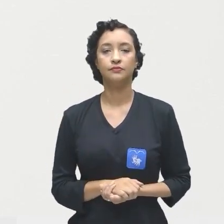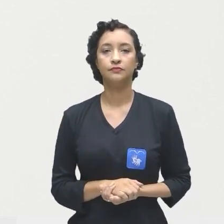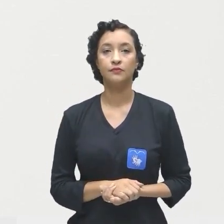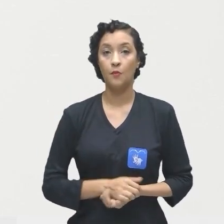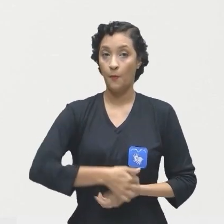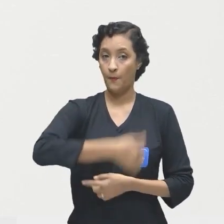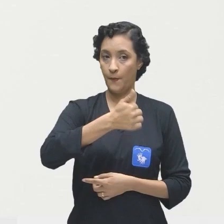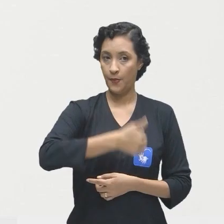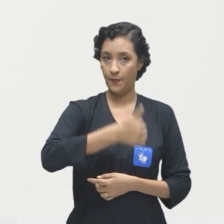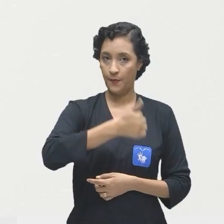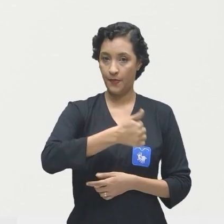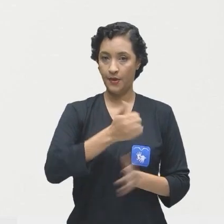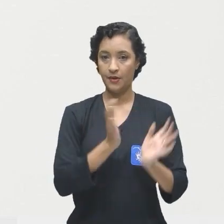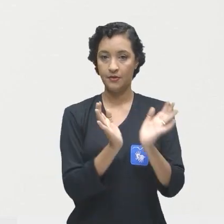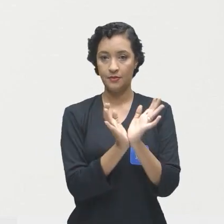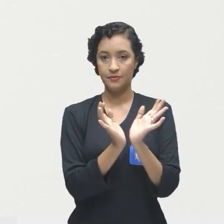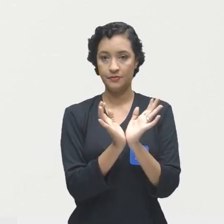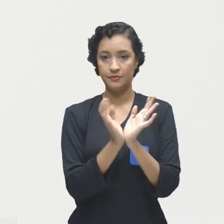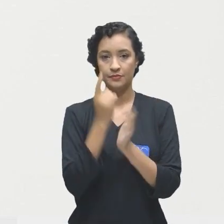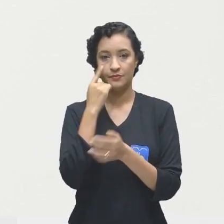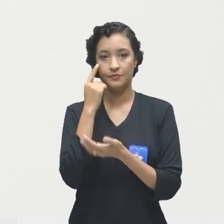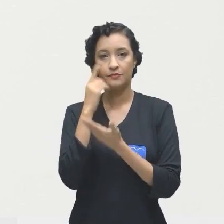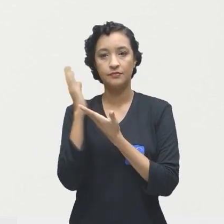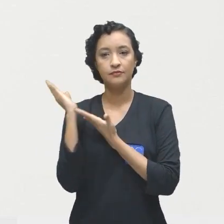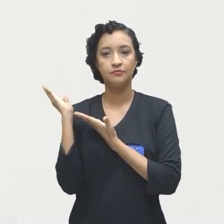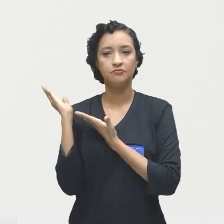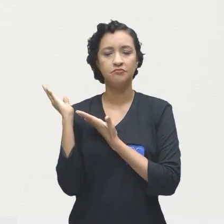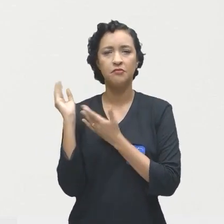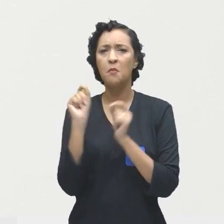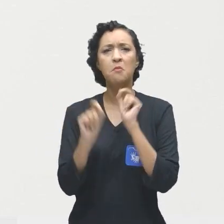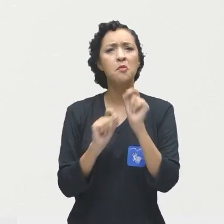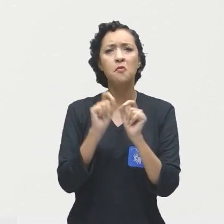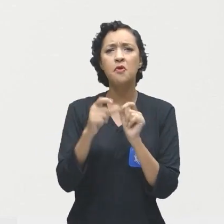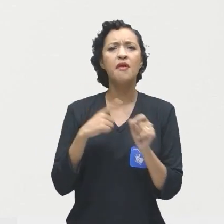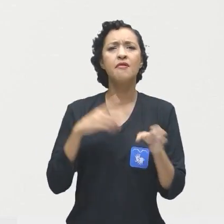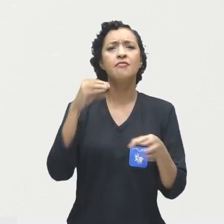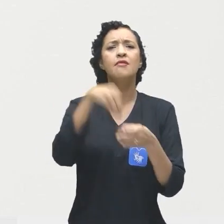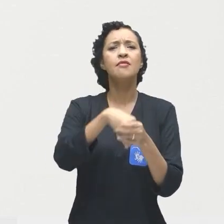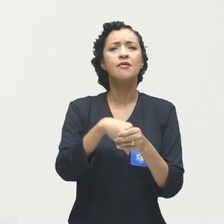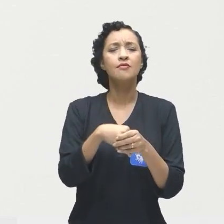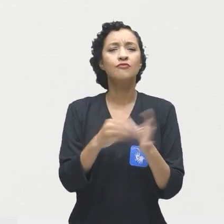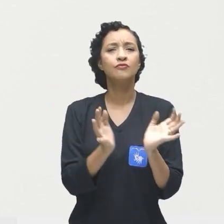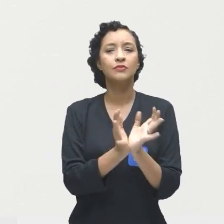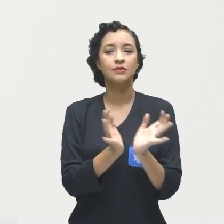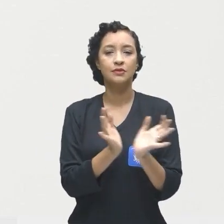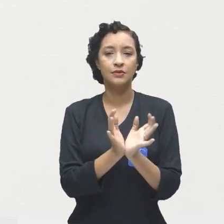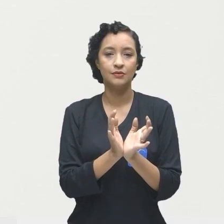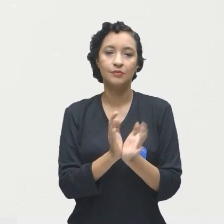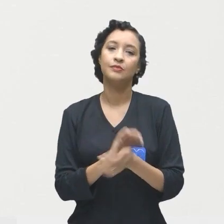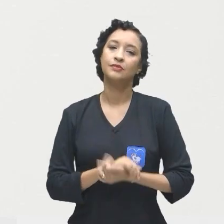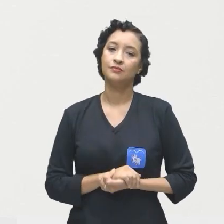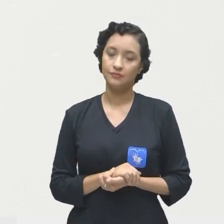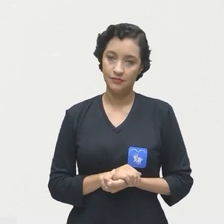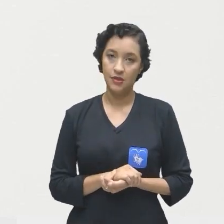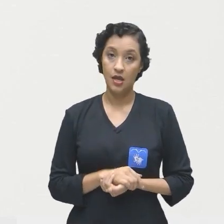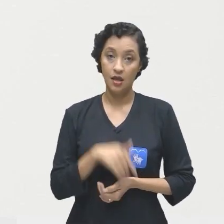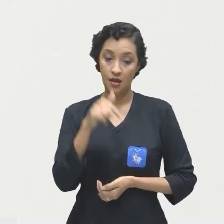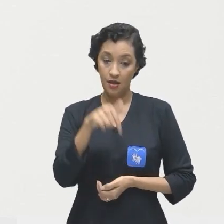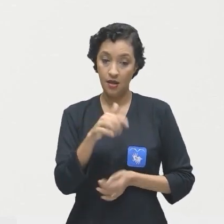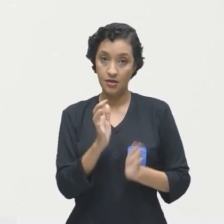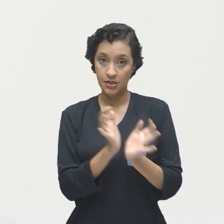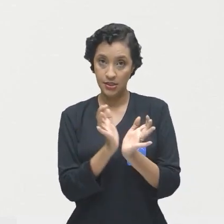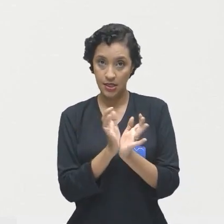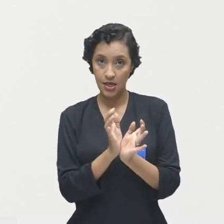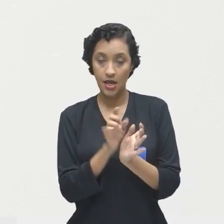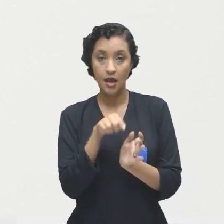primário, vamos lá. O que tem nesse setor? Neste setor, as pessoas retiram os elementos da natureza.